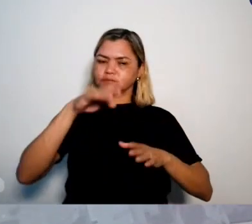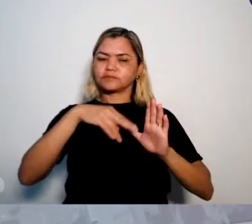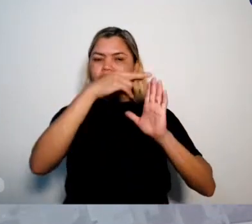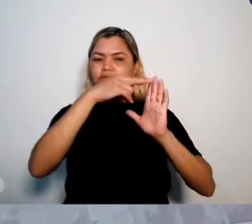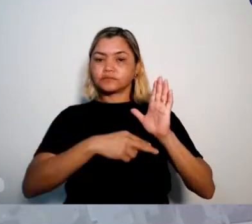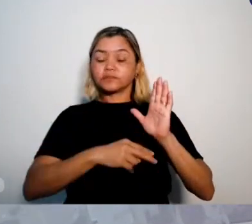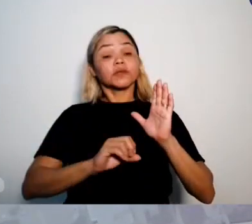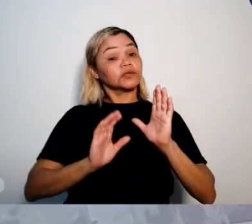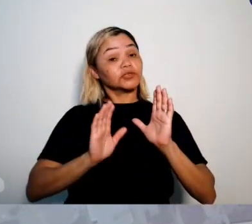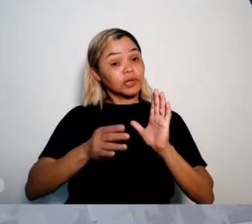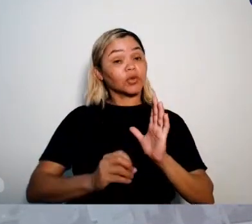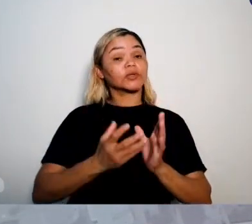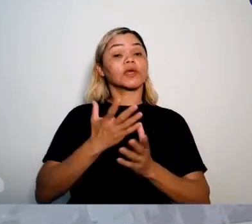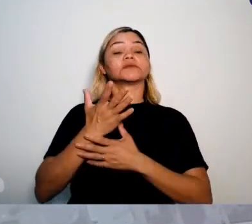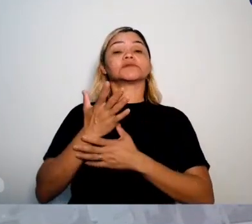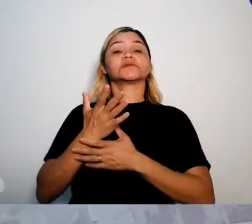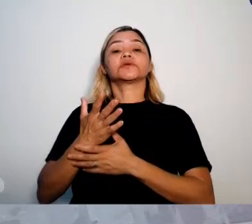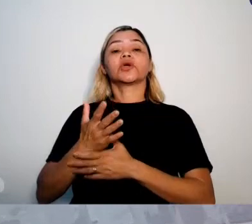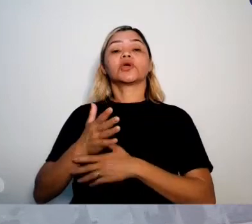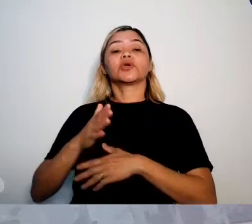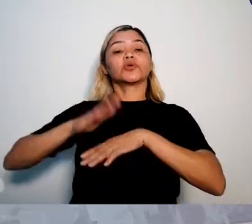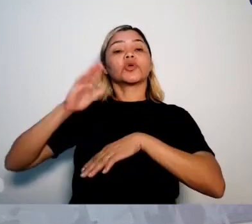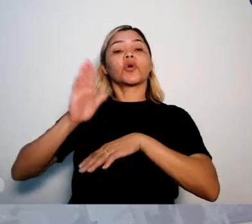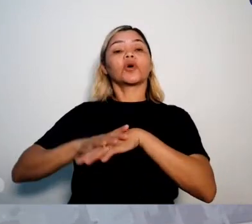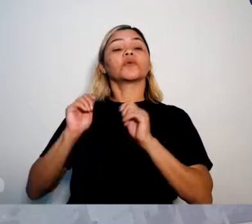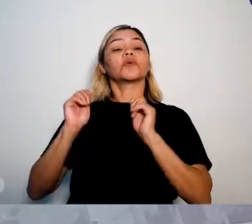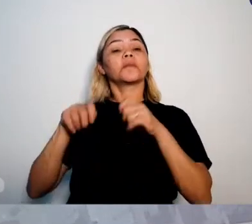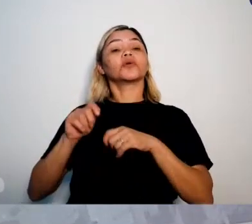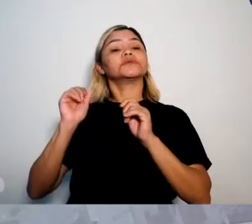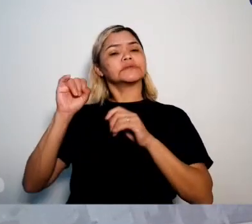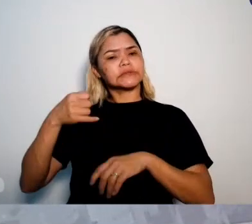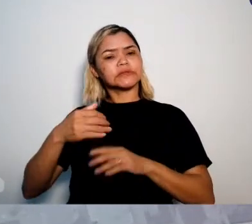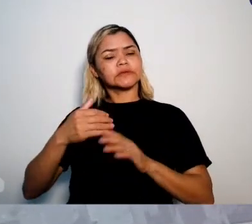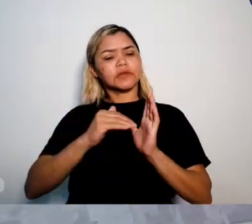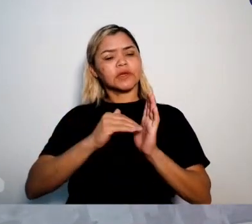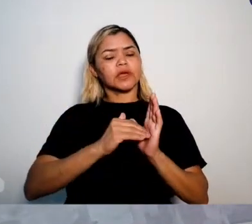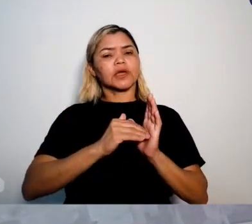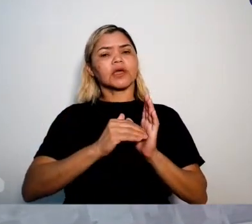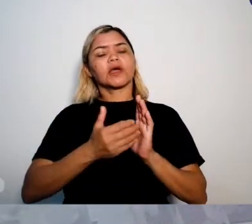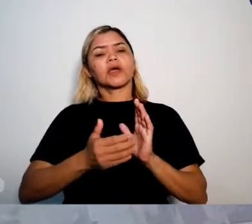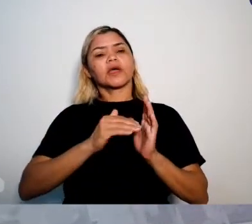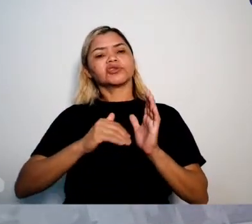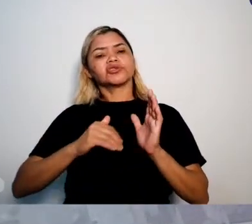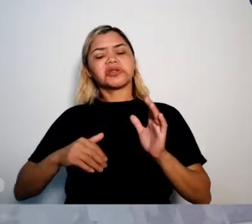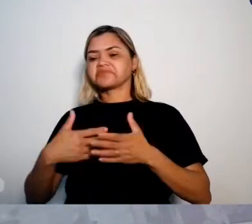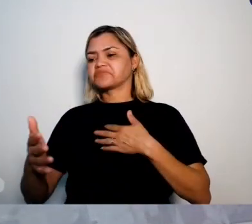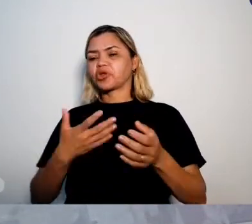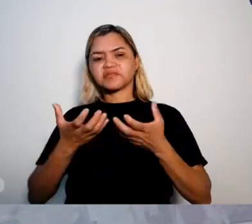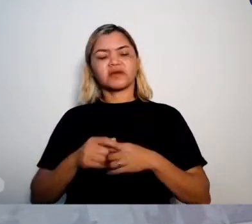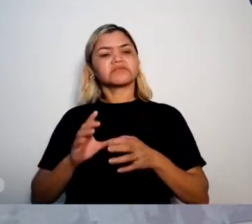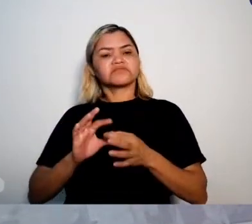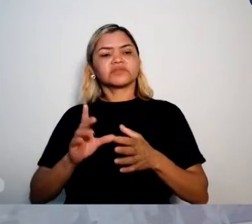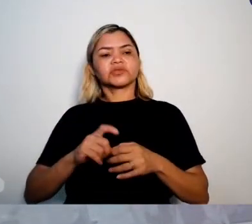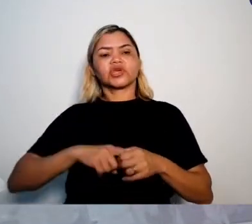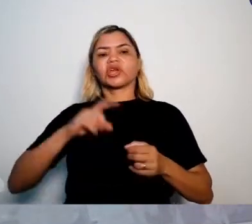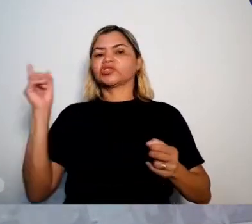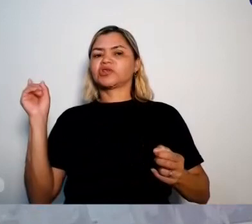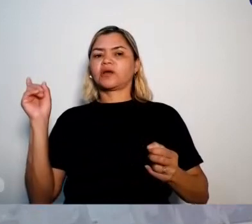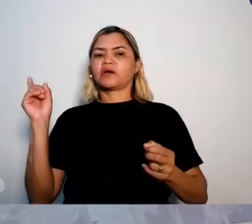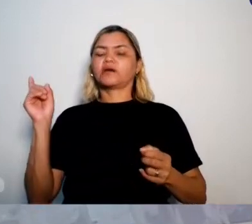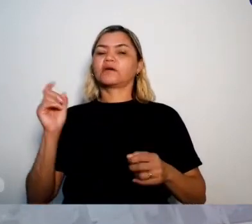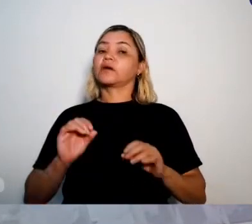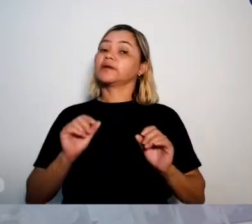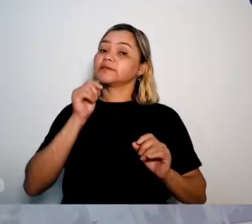que o autor do destaque pode sim retirar o destaque no momento que ele quiser, a hora que a retirada do destaque acontece,